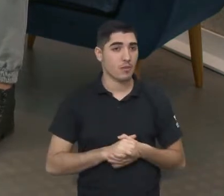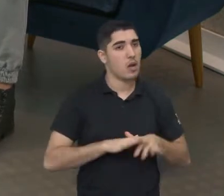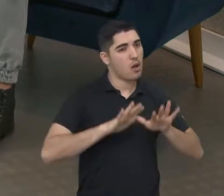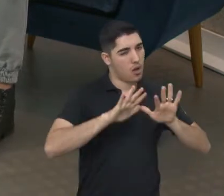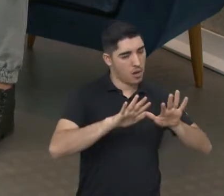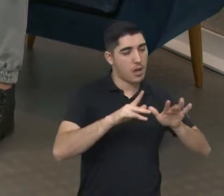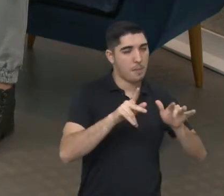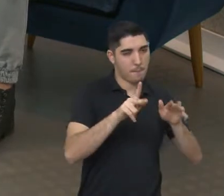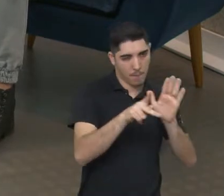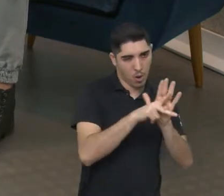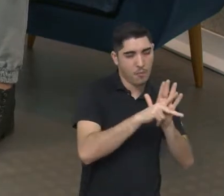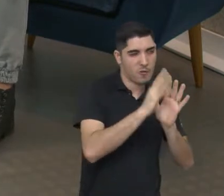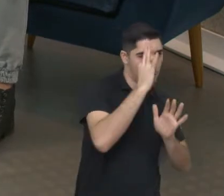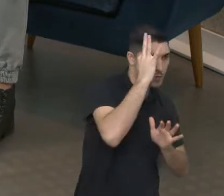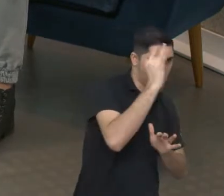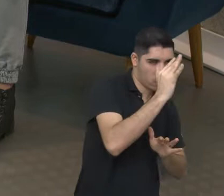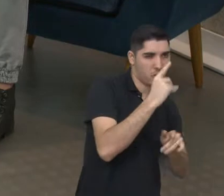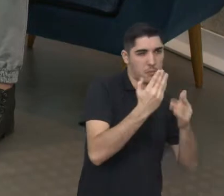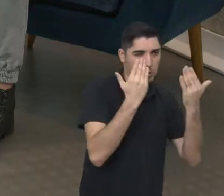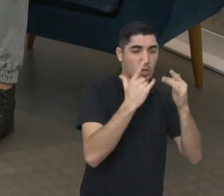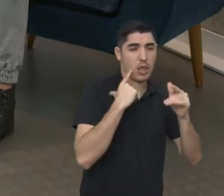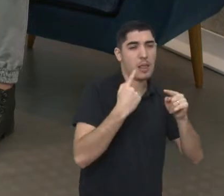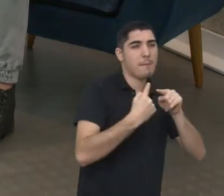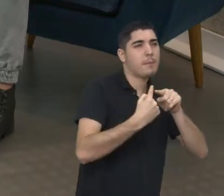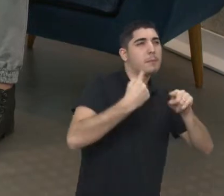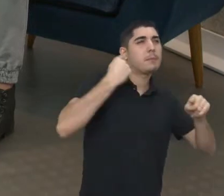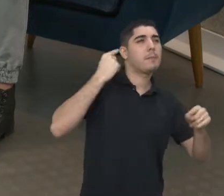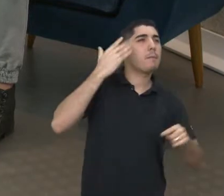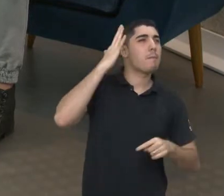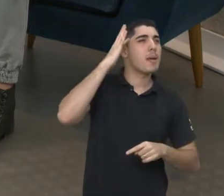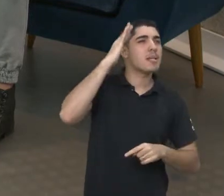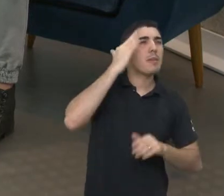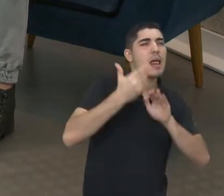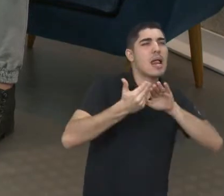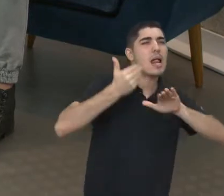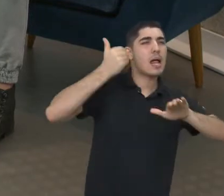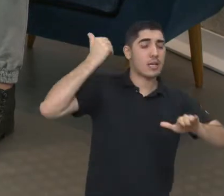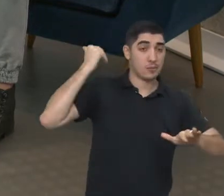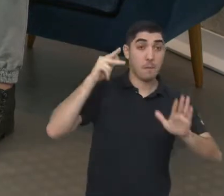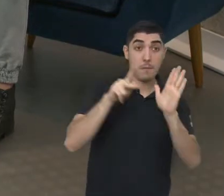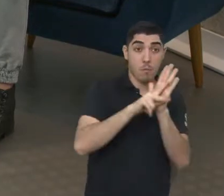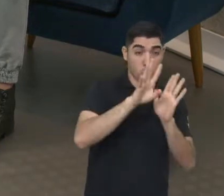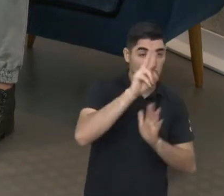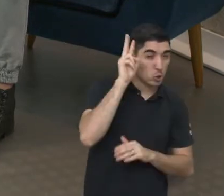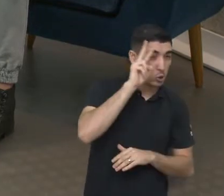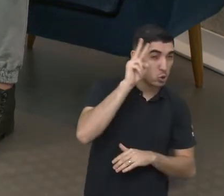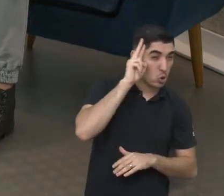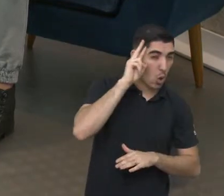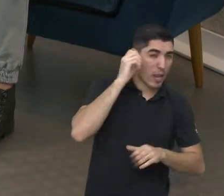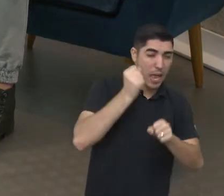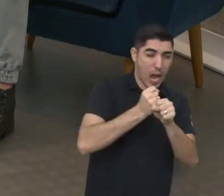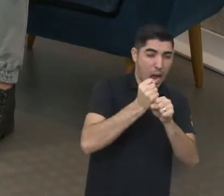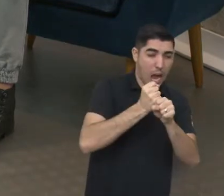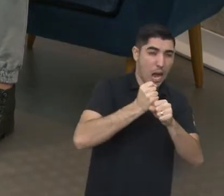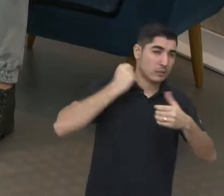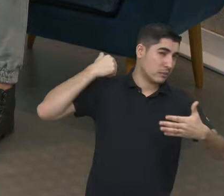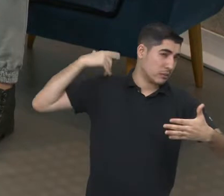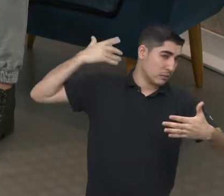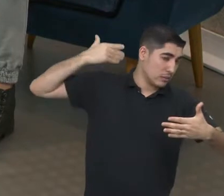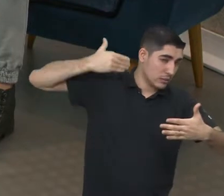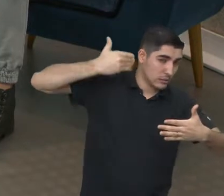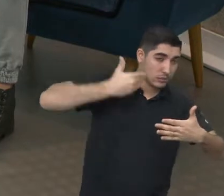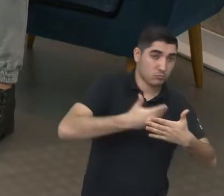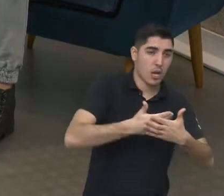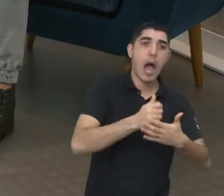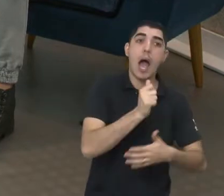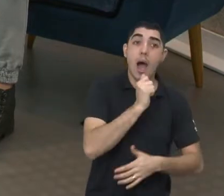pensamentos antigos, eles ainda se fazem presentes, né? Muitas construções teóricas de anos, décadas